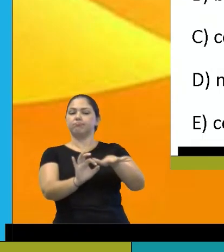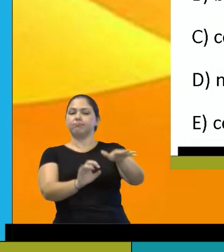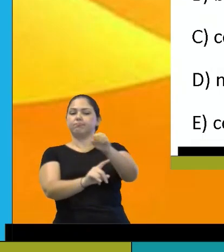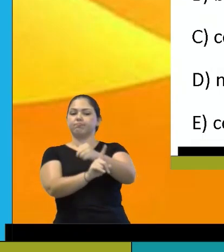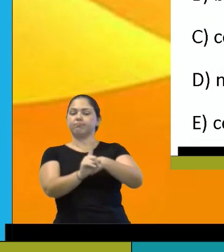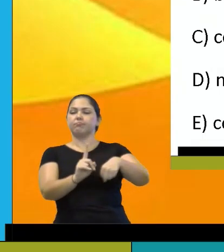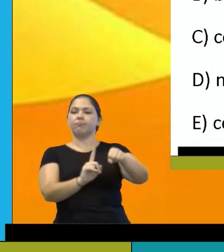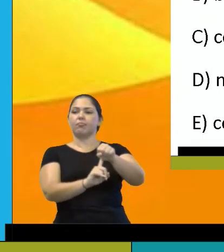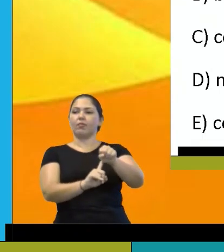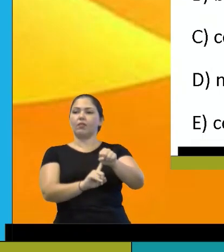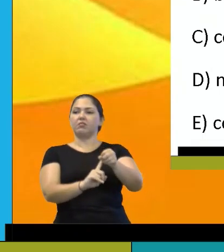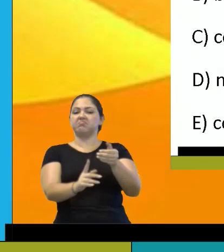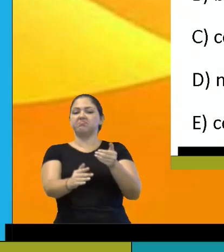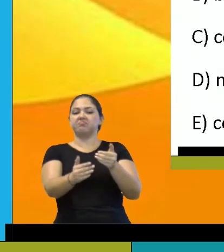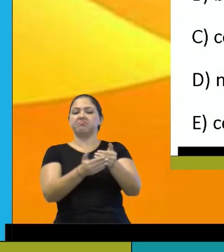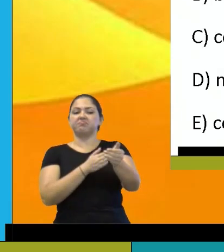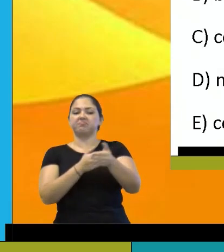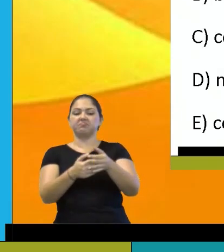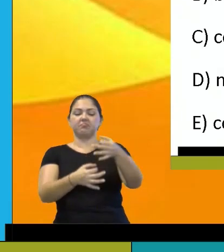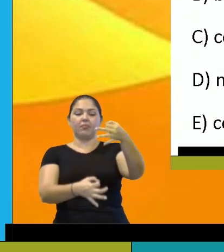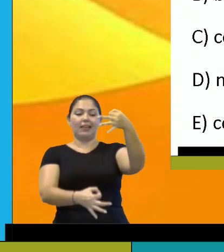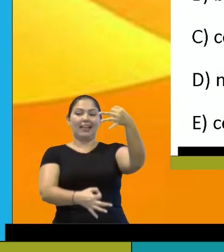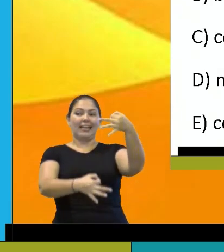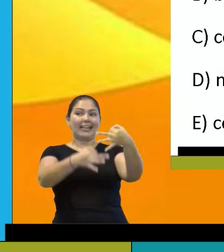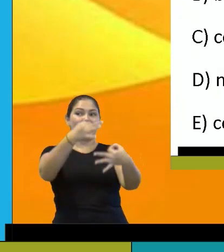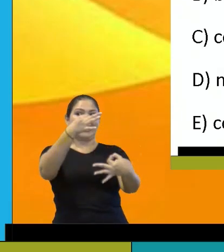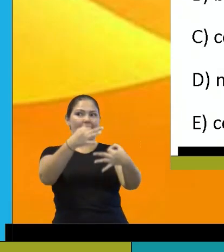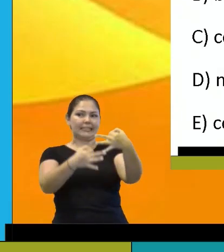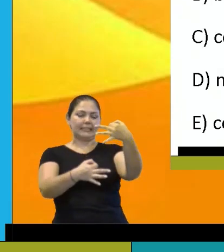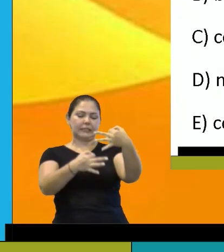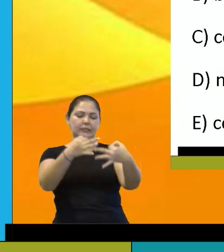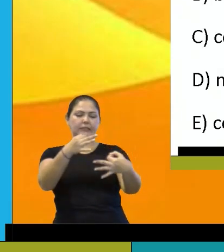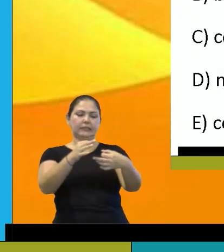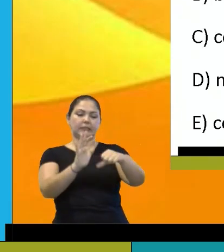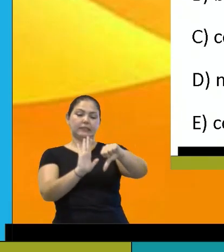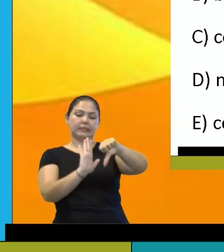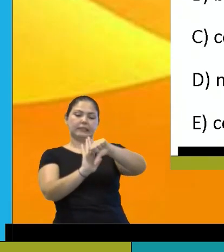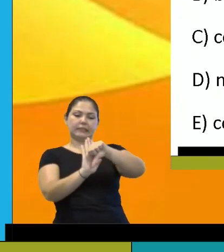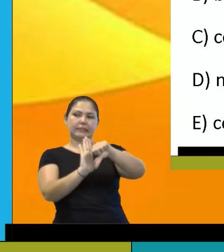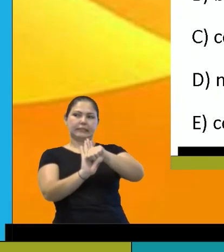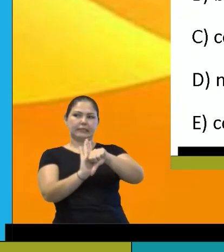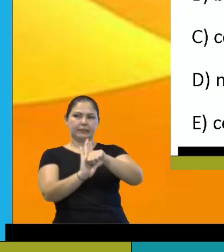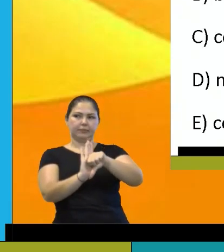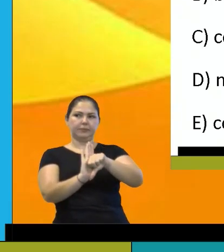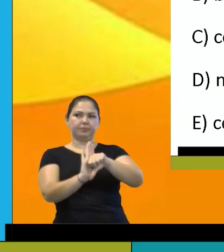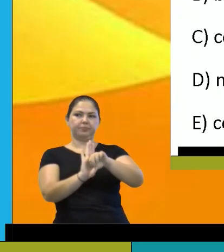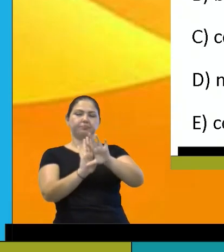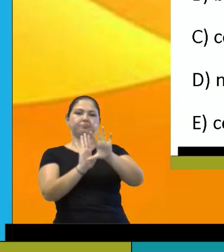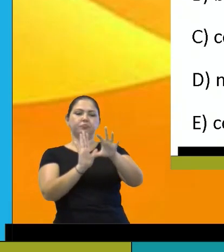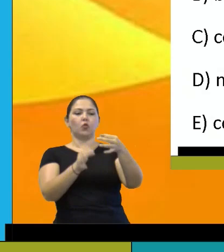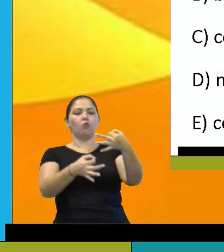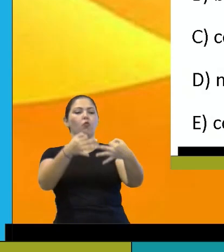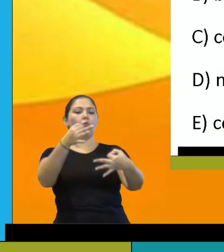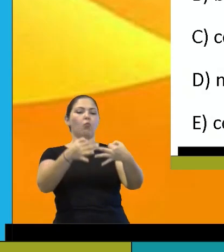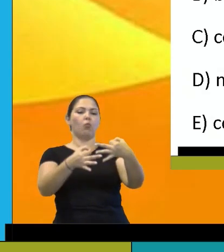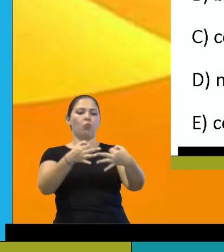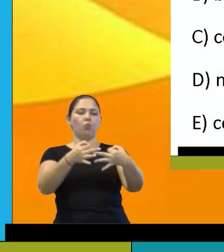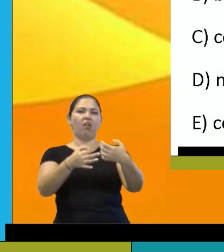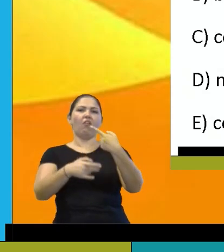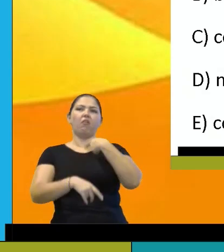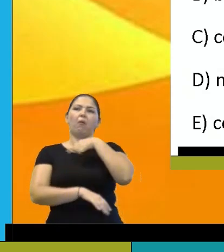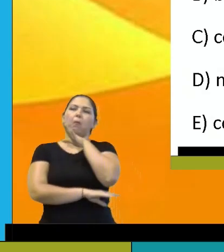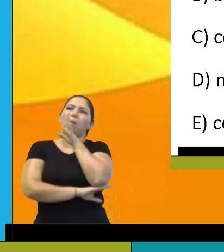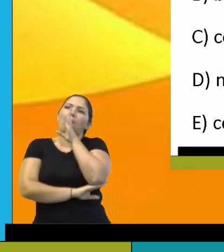do julgamento de crimes polêmicos. Deixa eu te fazer uma pergunta. O bom governante é aquele que é